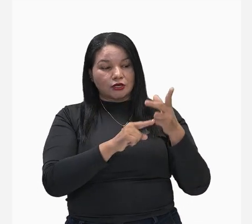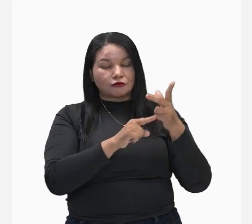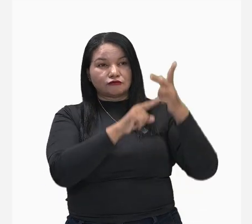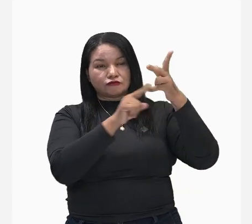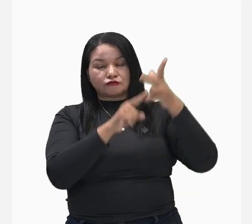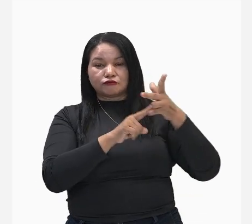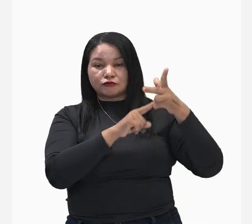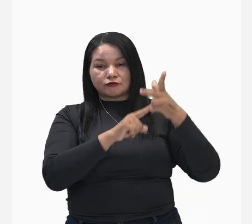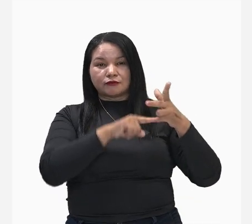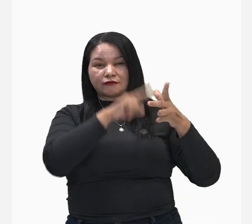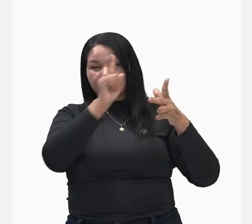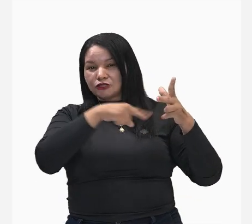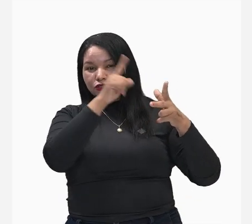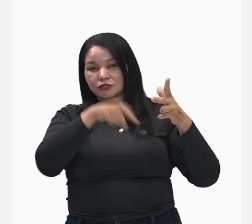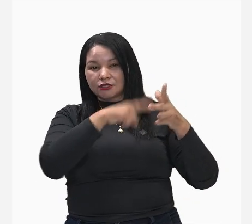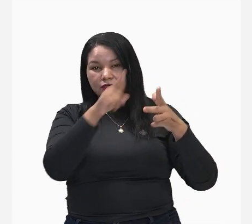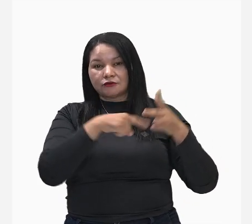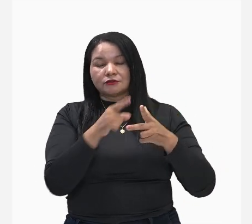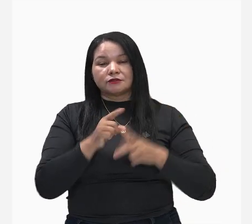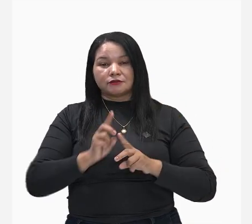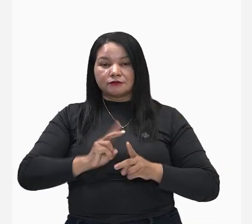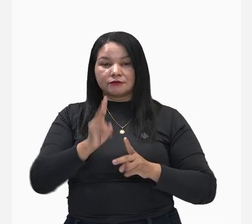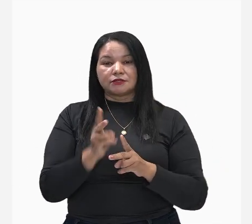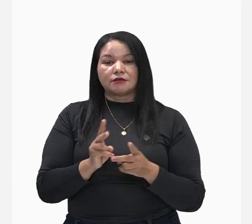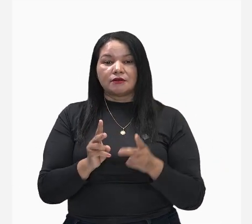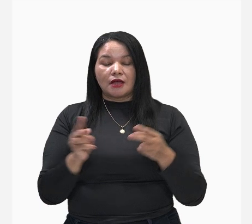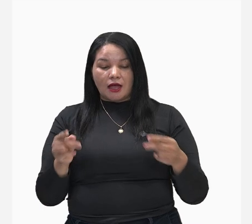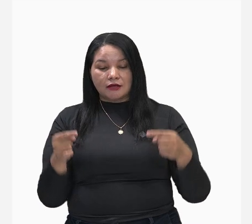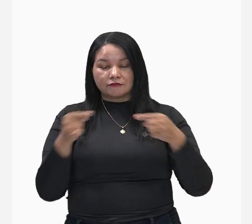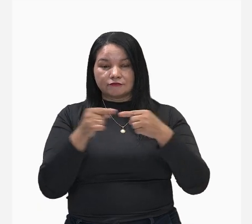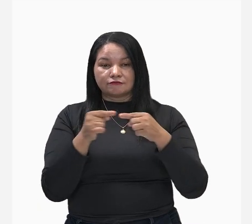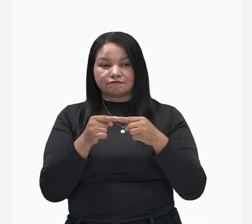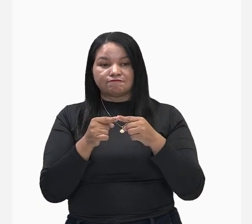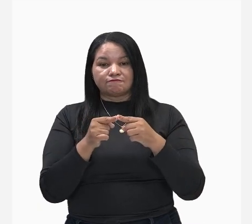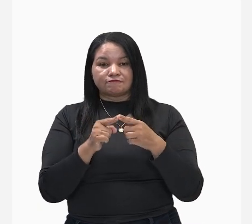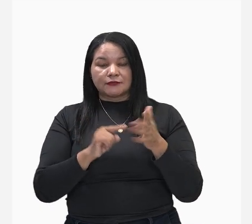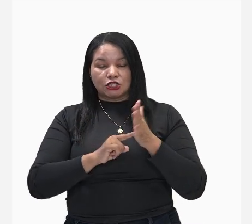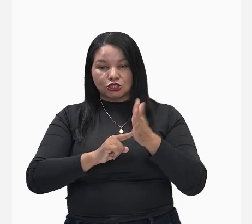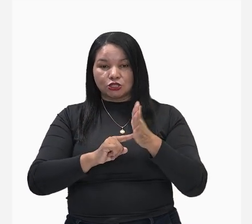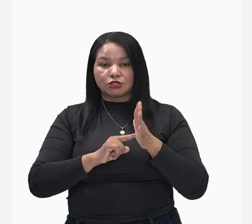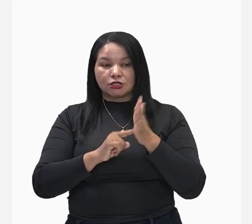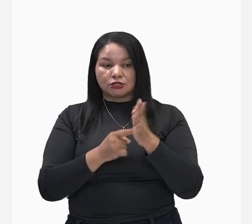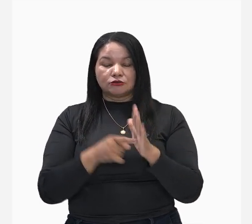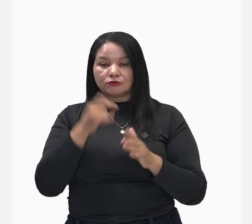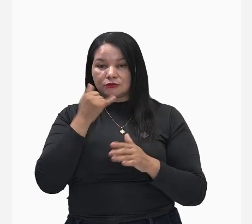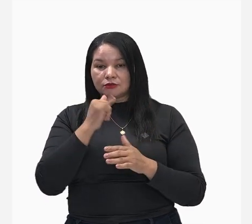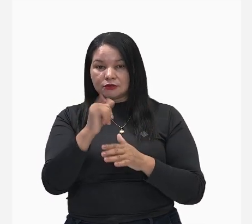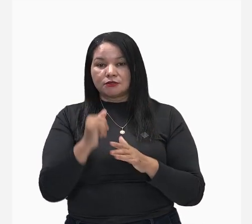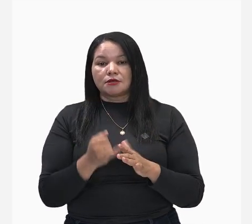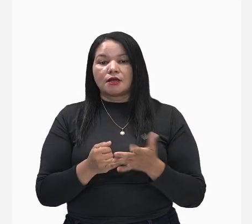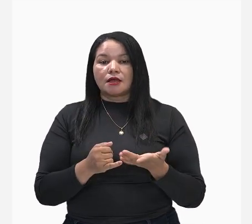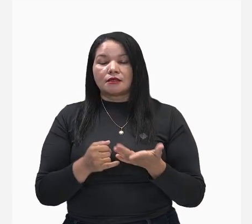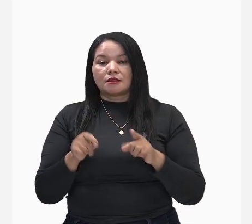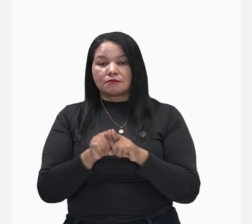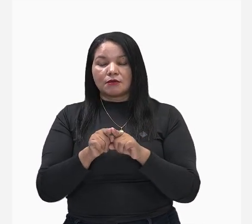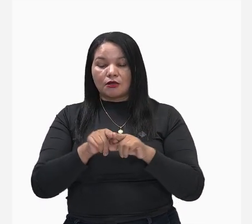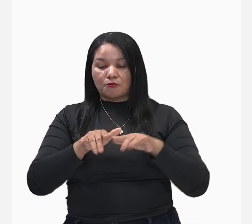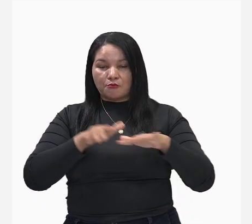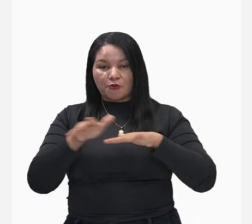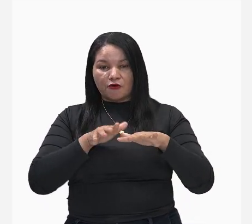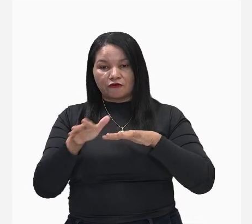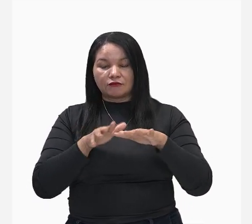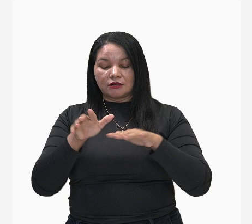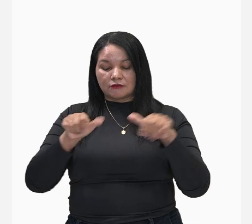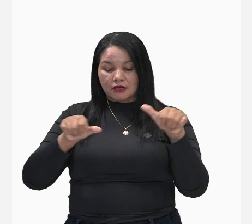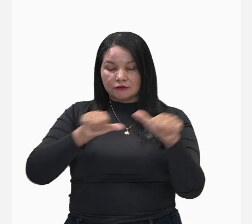ali estão associadas a geradores de energia elétrica, né, que vão transformar essa energia de movimento em